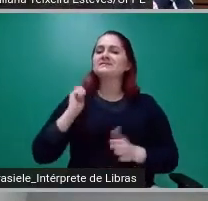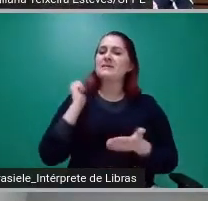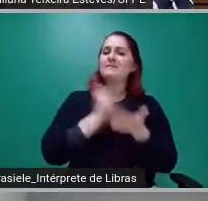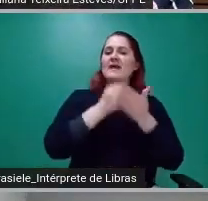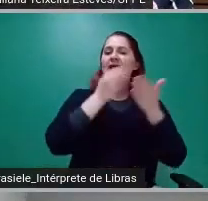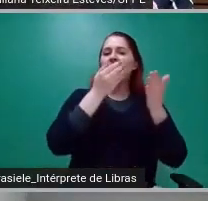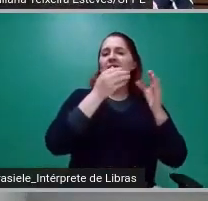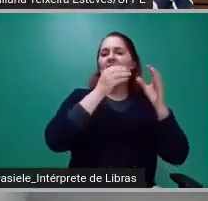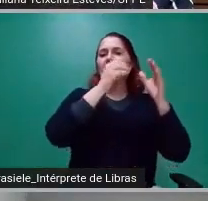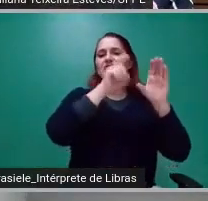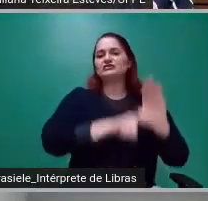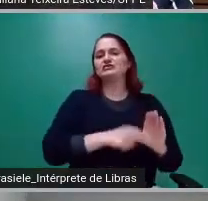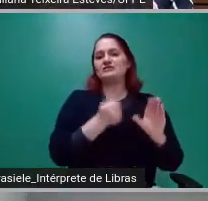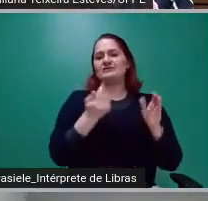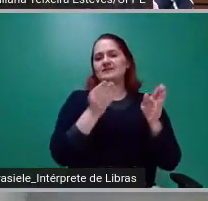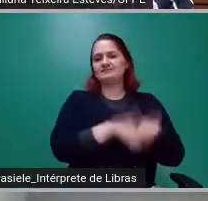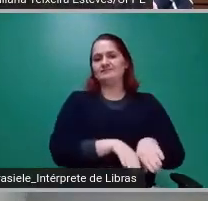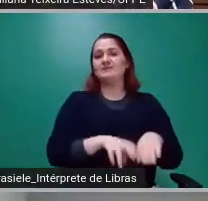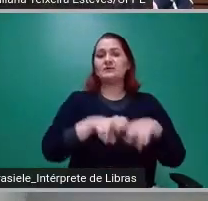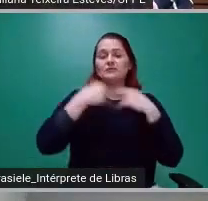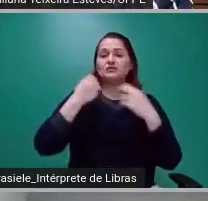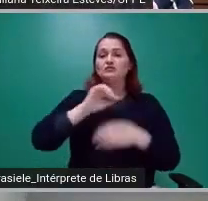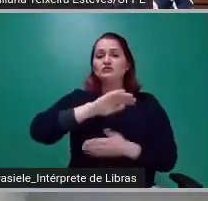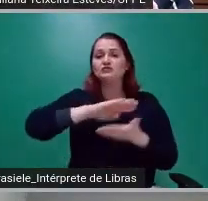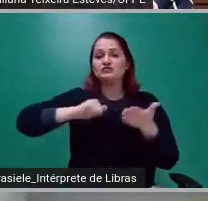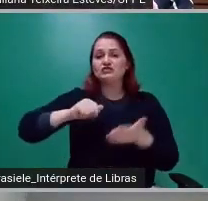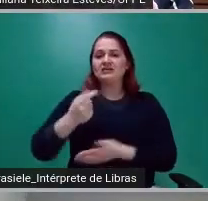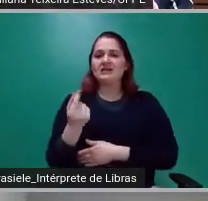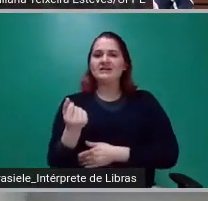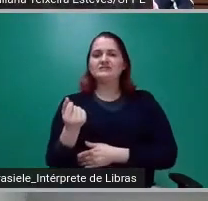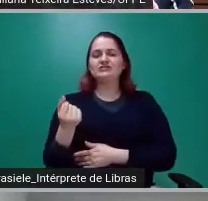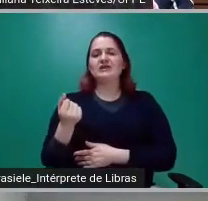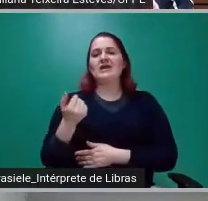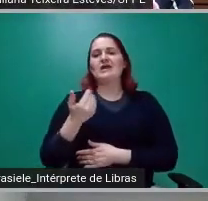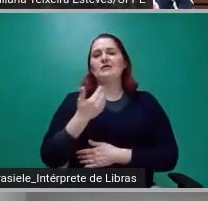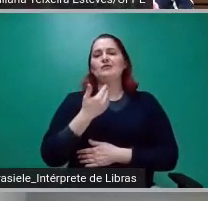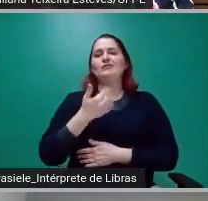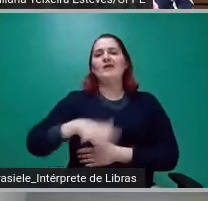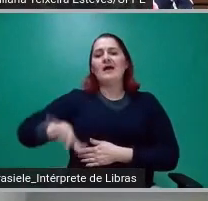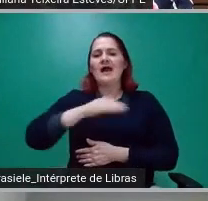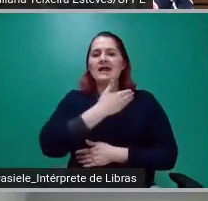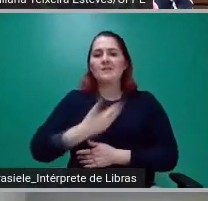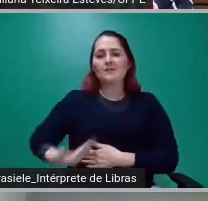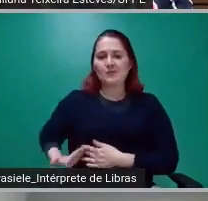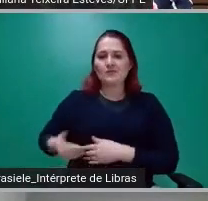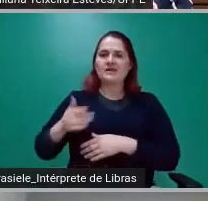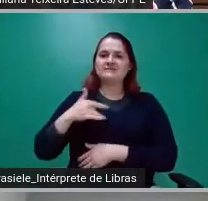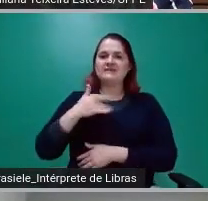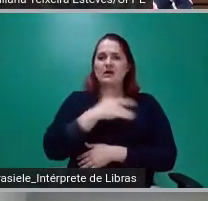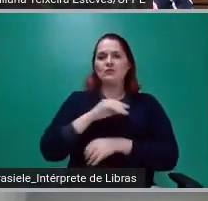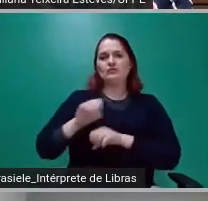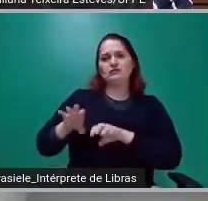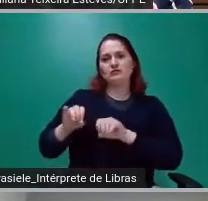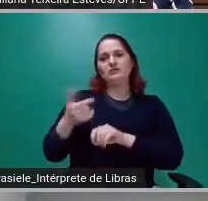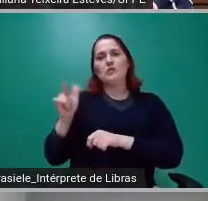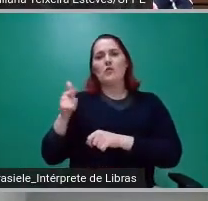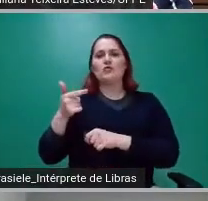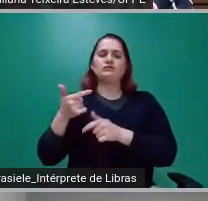saúde, educação e demais serviços. O professor Antônio Gonçalves Filho é